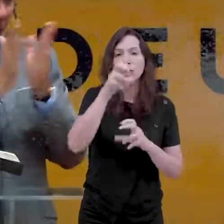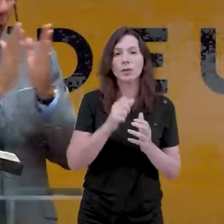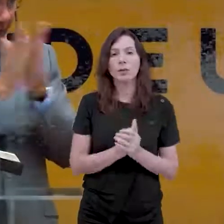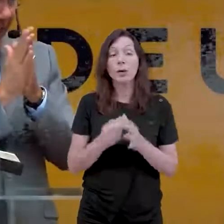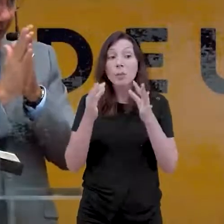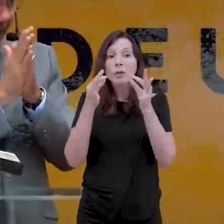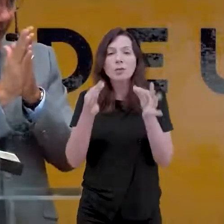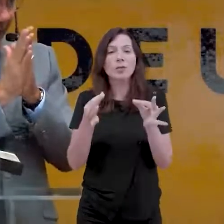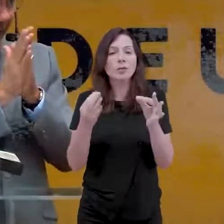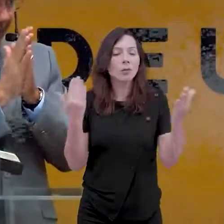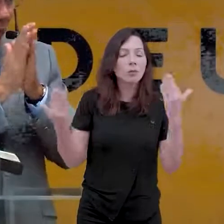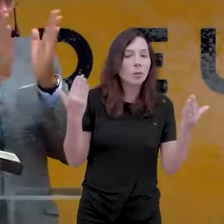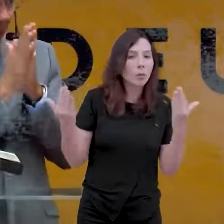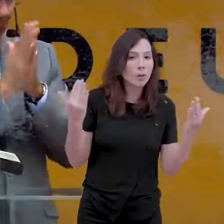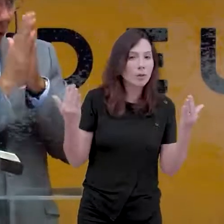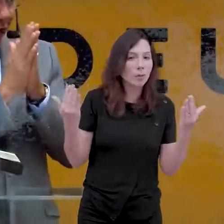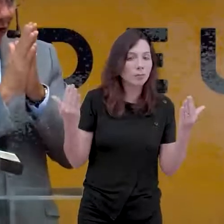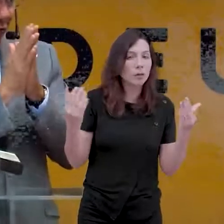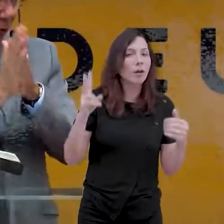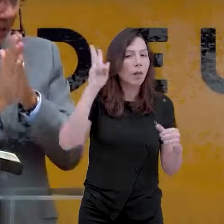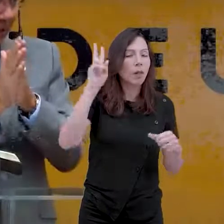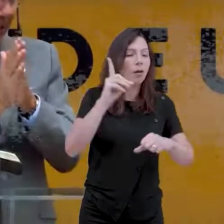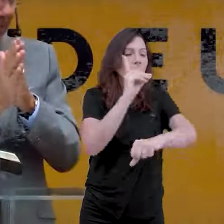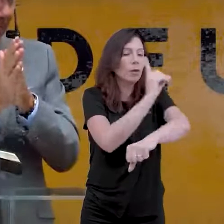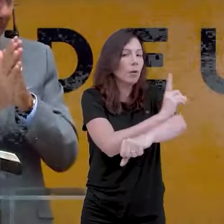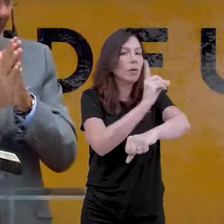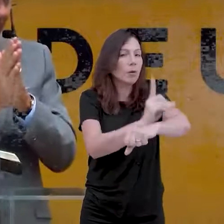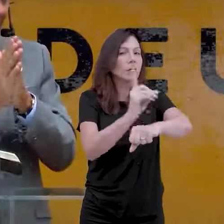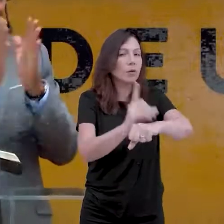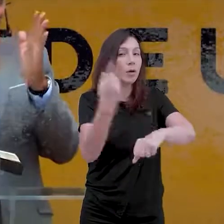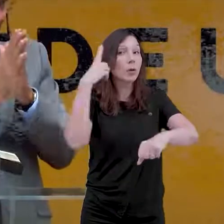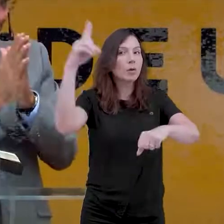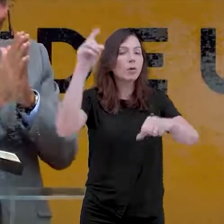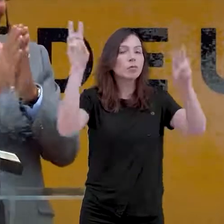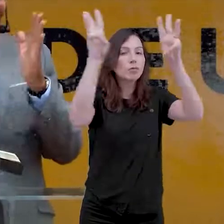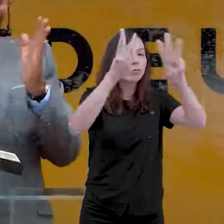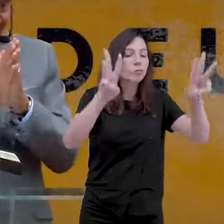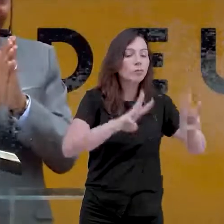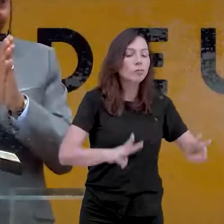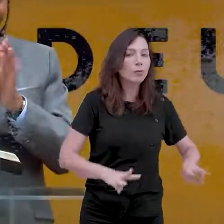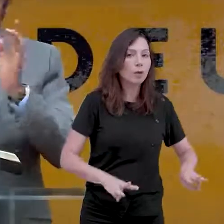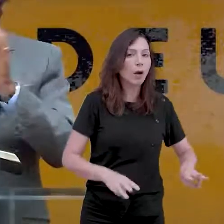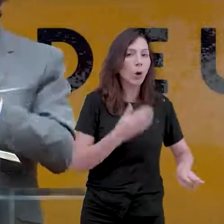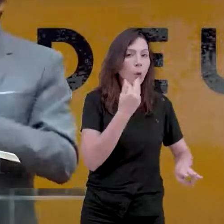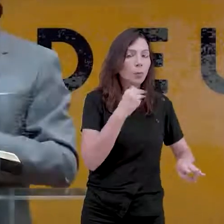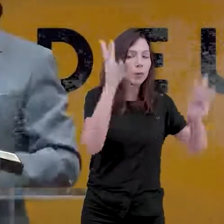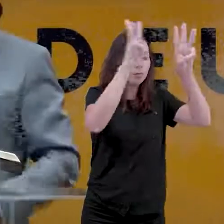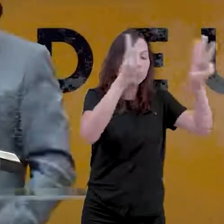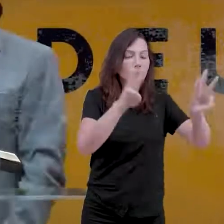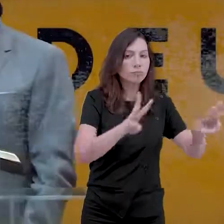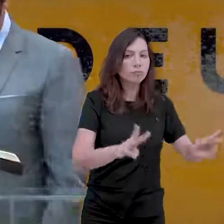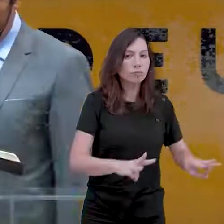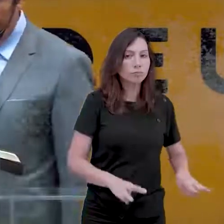podia recolher o maná para 2 dias ou para uma semana, era porção diária. Assim Deus faz com